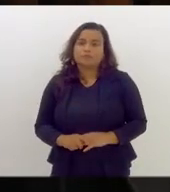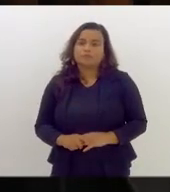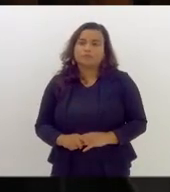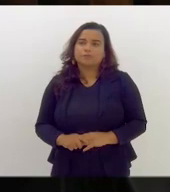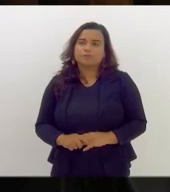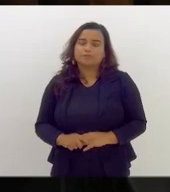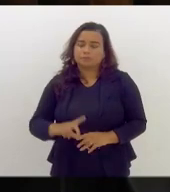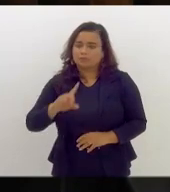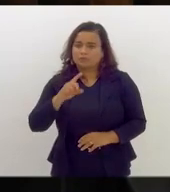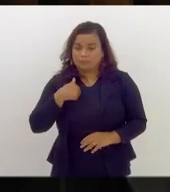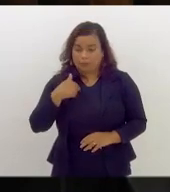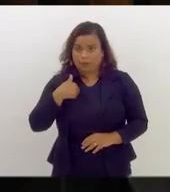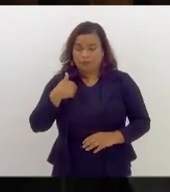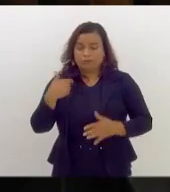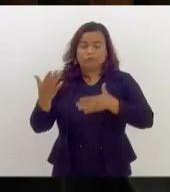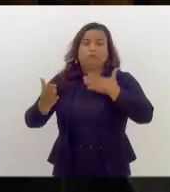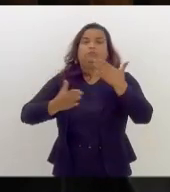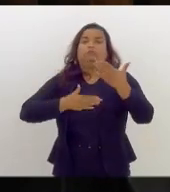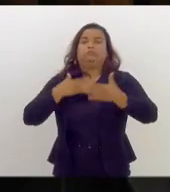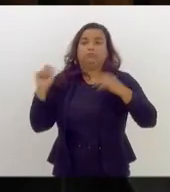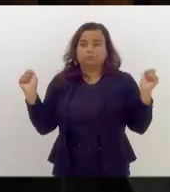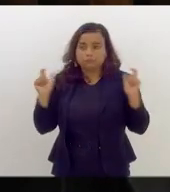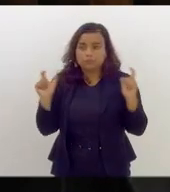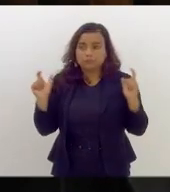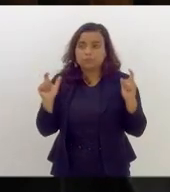para surpresa minha declarou